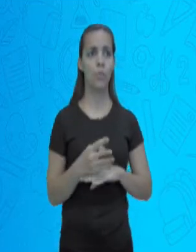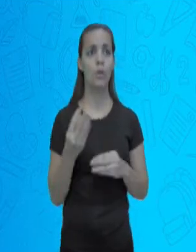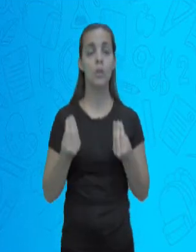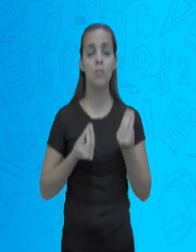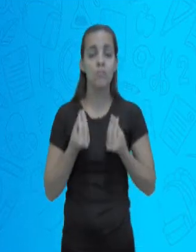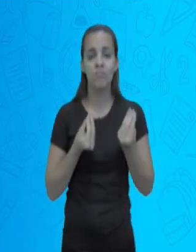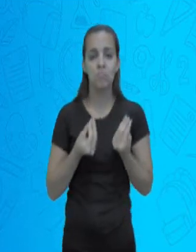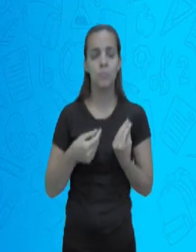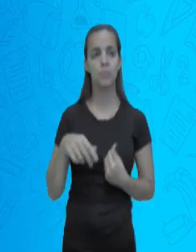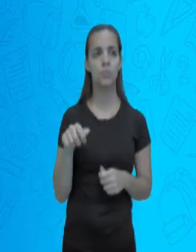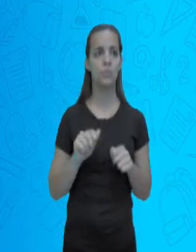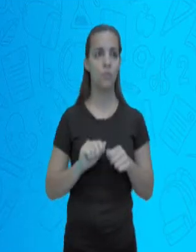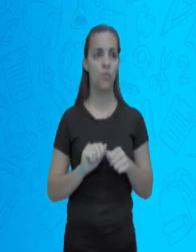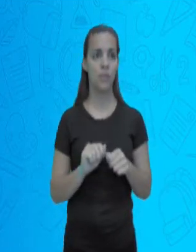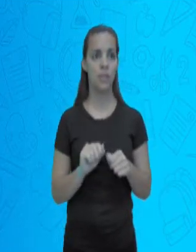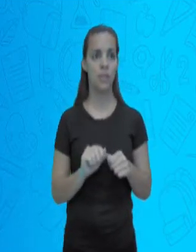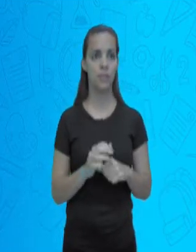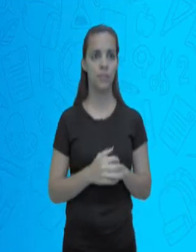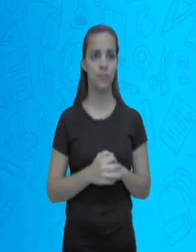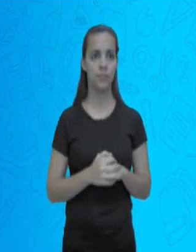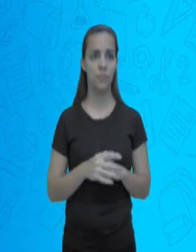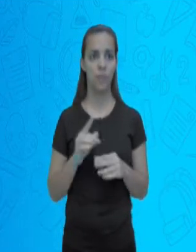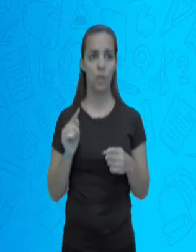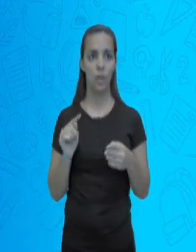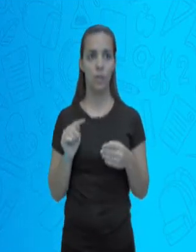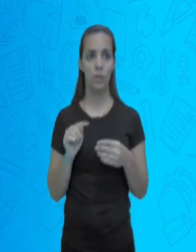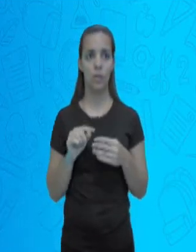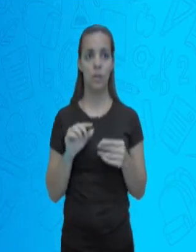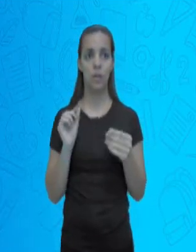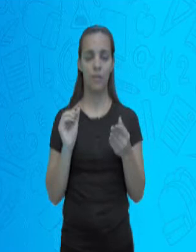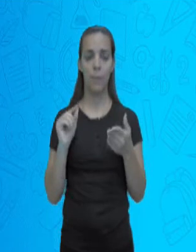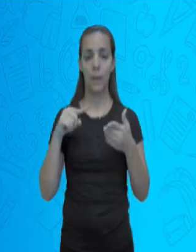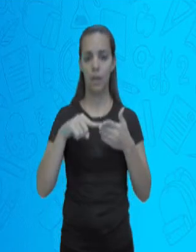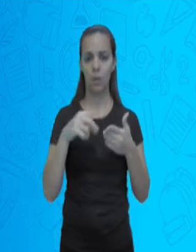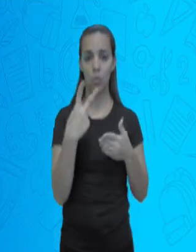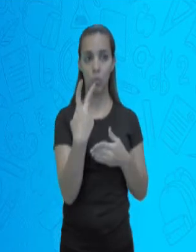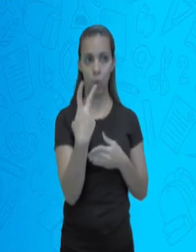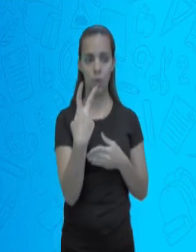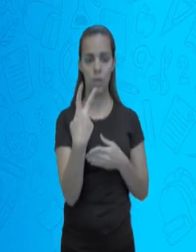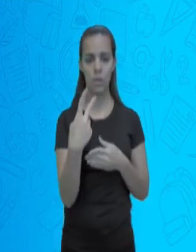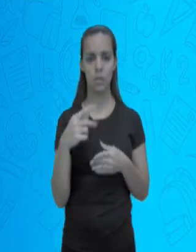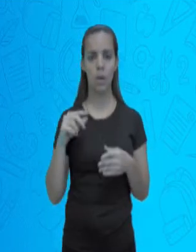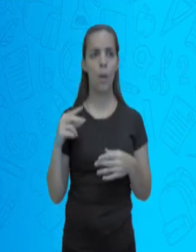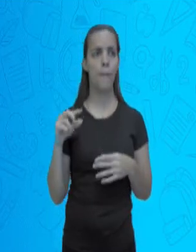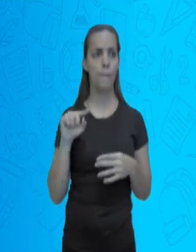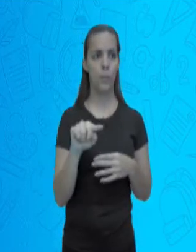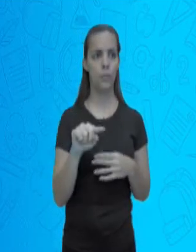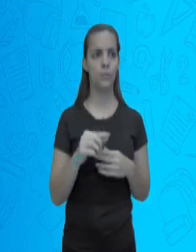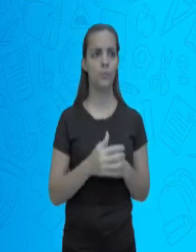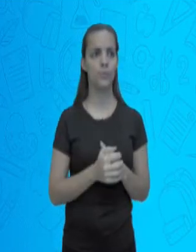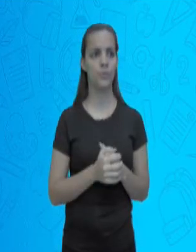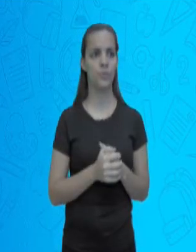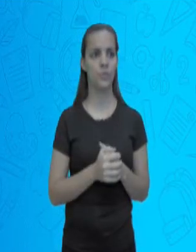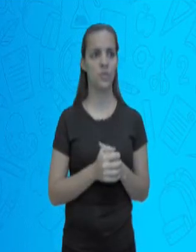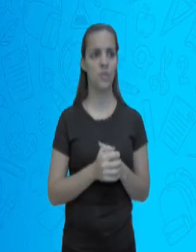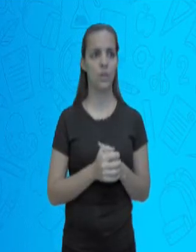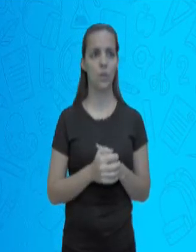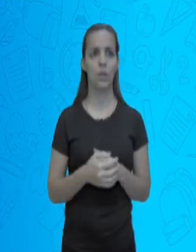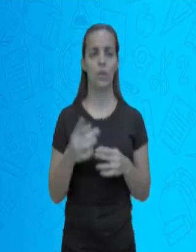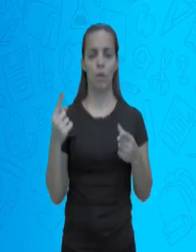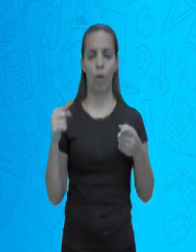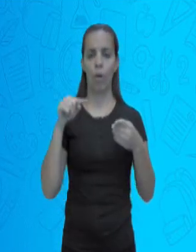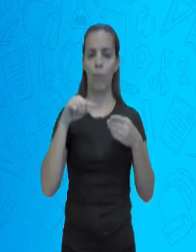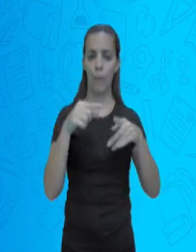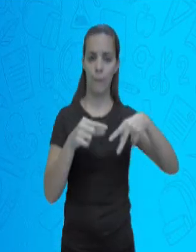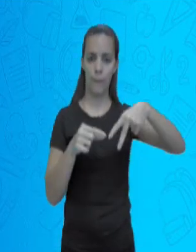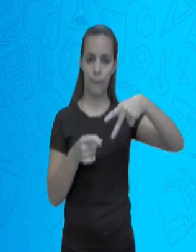vou fazer, né? Então, eu vou marcar dois pontos A e B. Com a ponta seca do